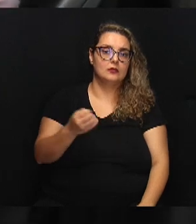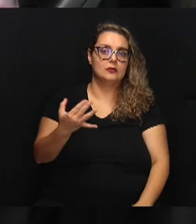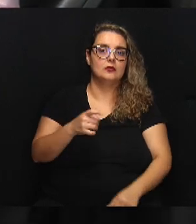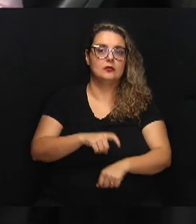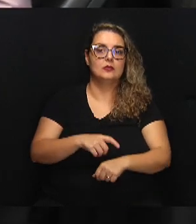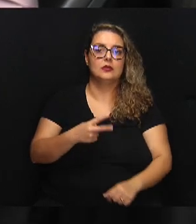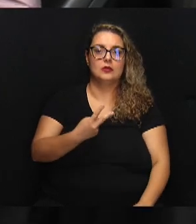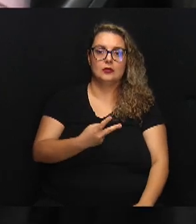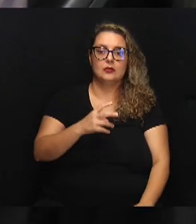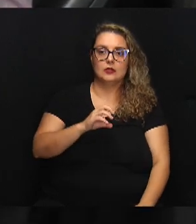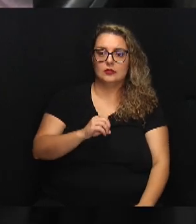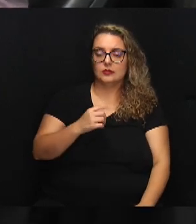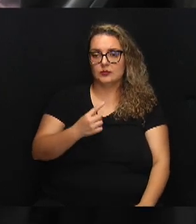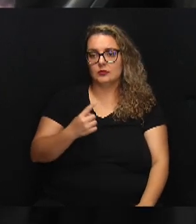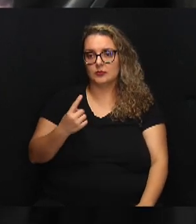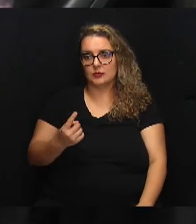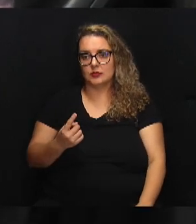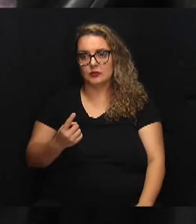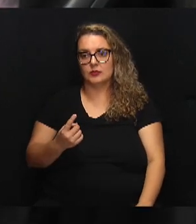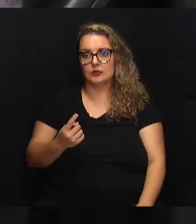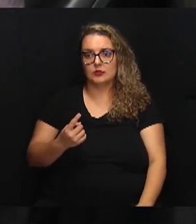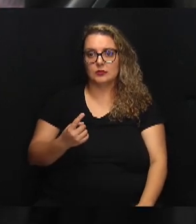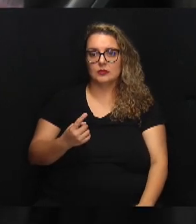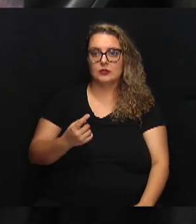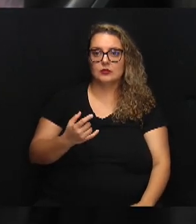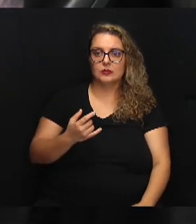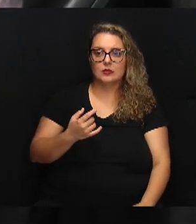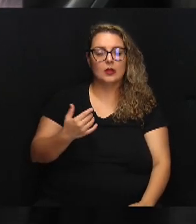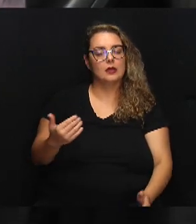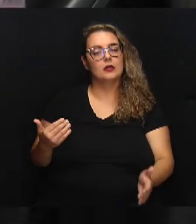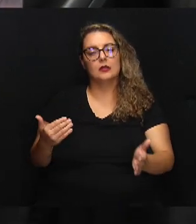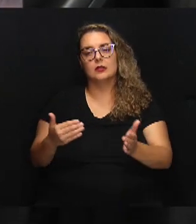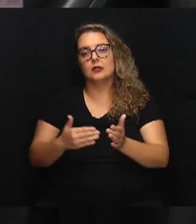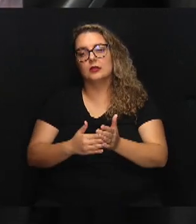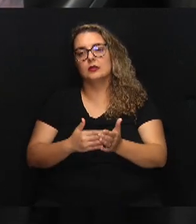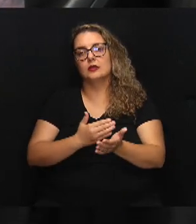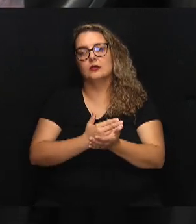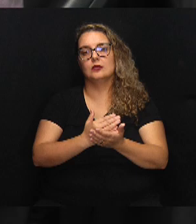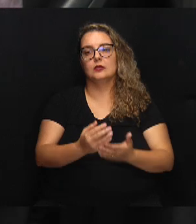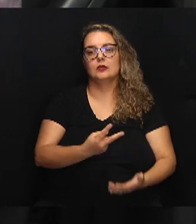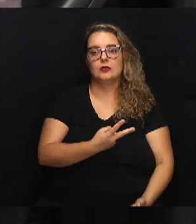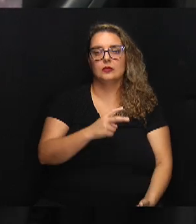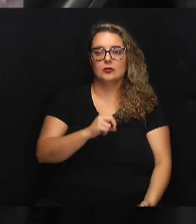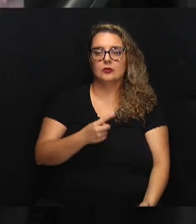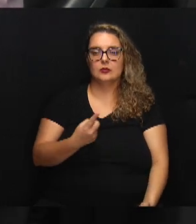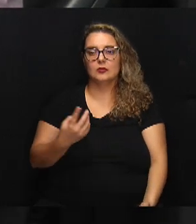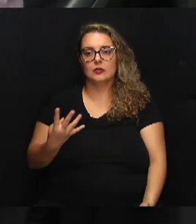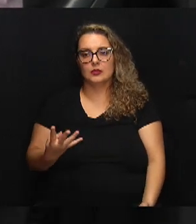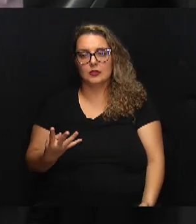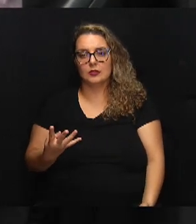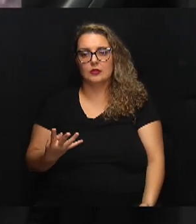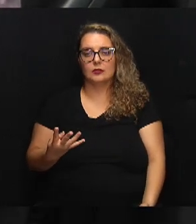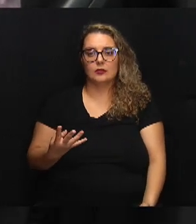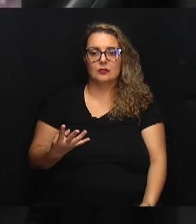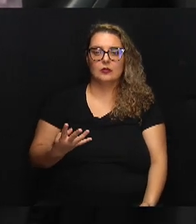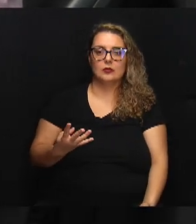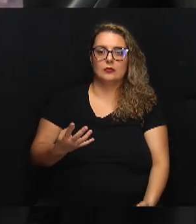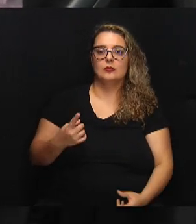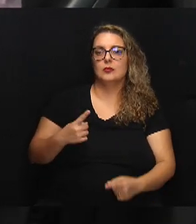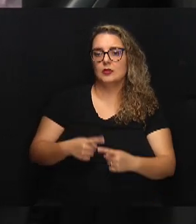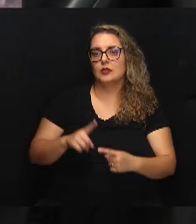entre 2011, meados de 2011 até início de 2014. Porque aí